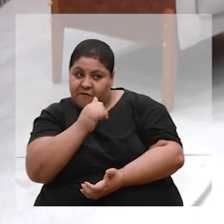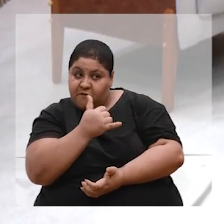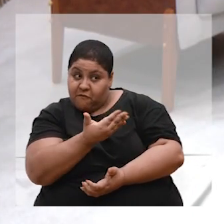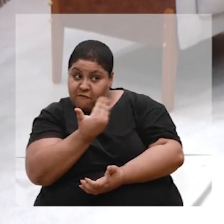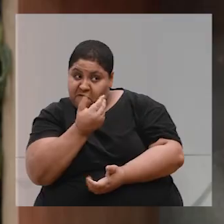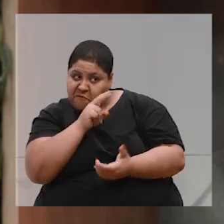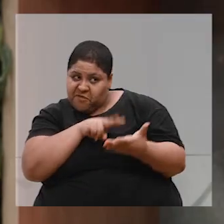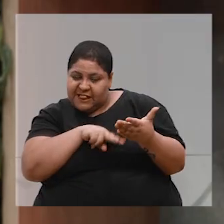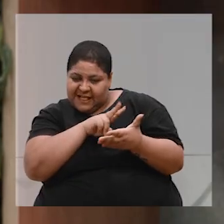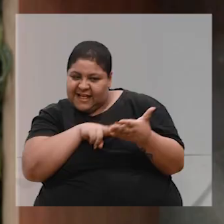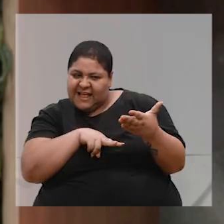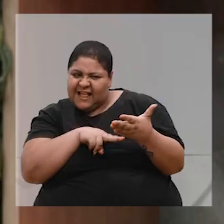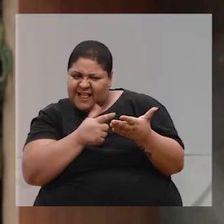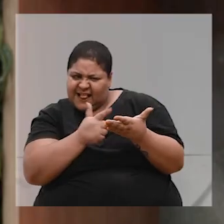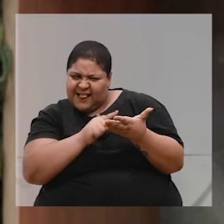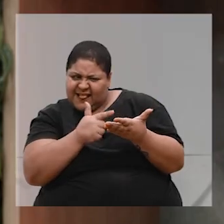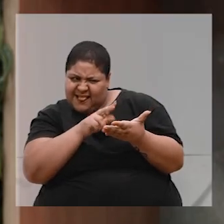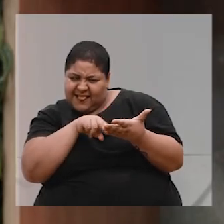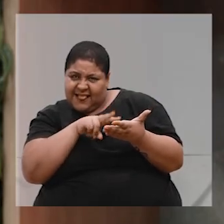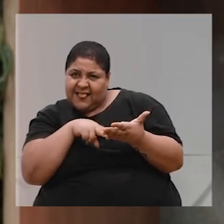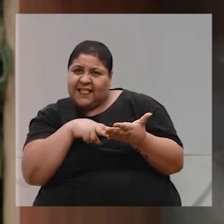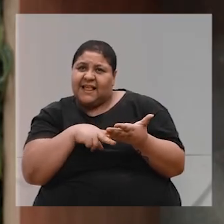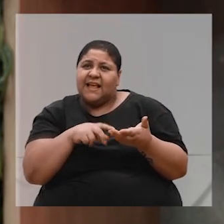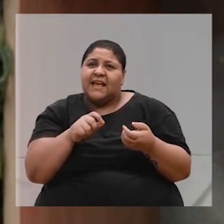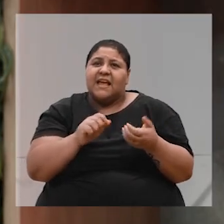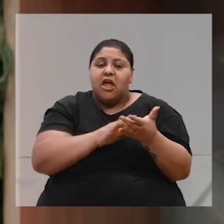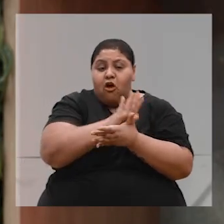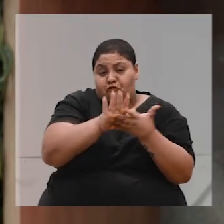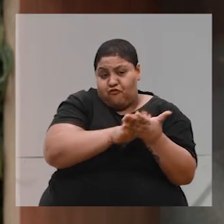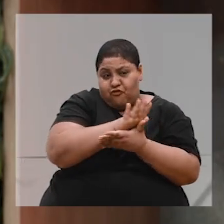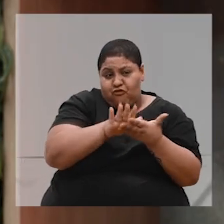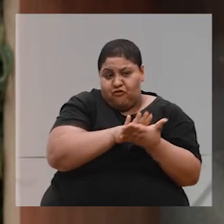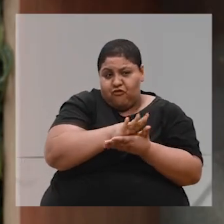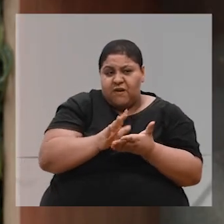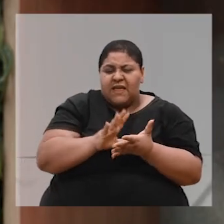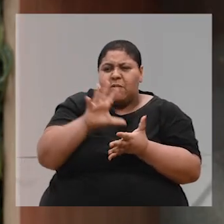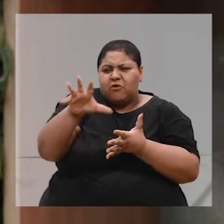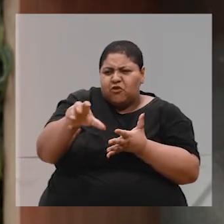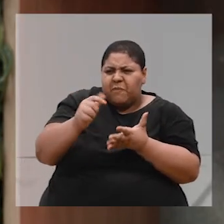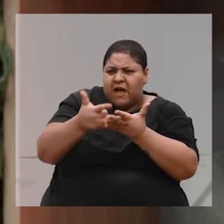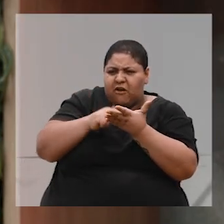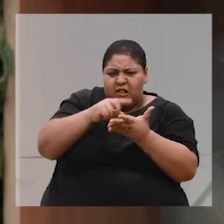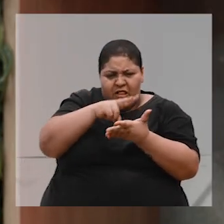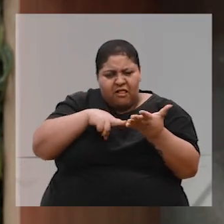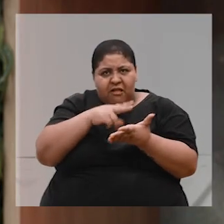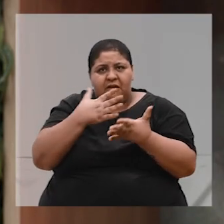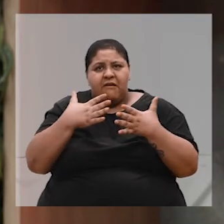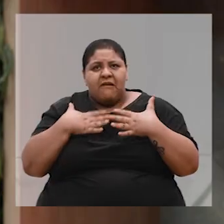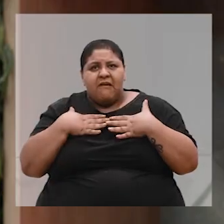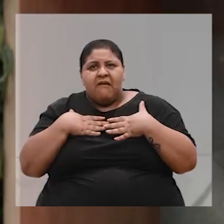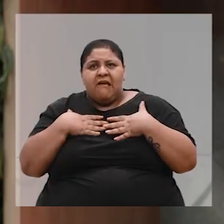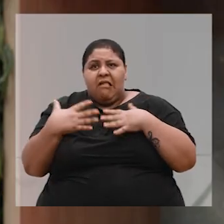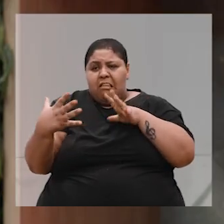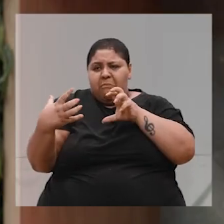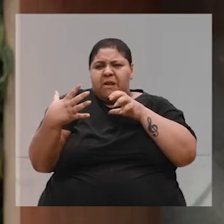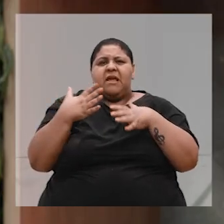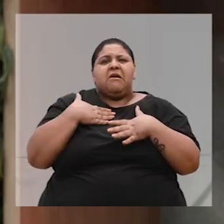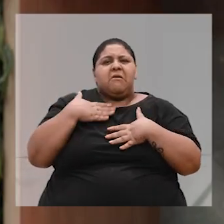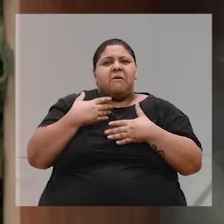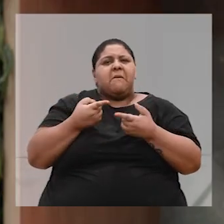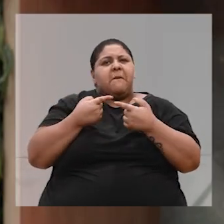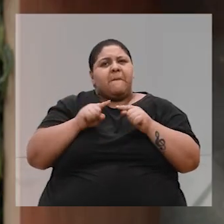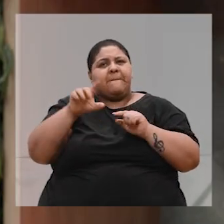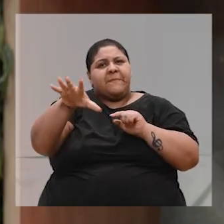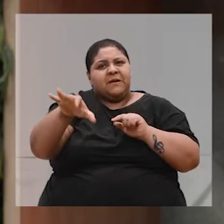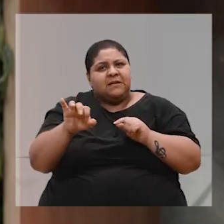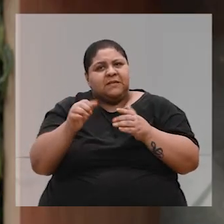diz: vamos ler, pega um livro, vamos lá, eu vou lavar essa louça, tu pega aquele livro, tu lê aqui para mim. Ele briga comigo,